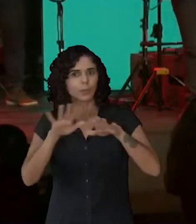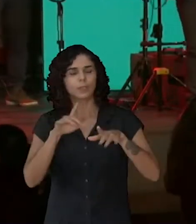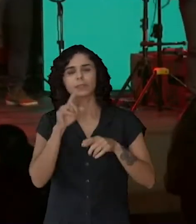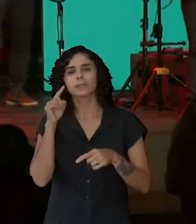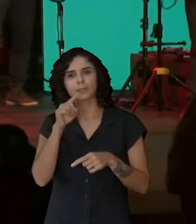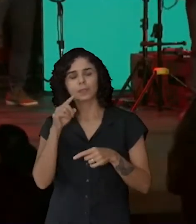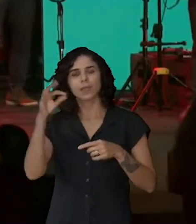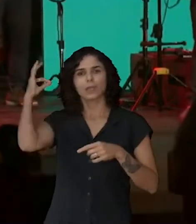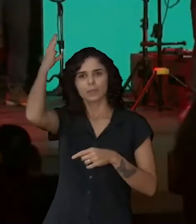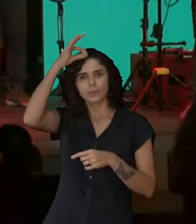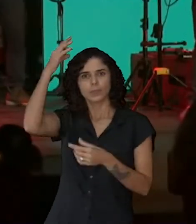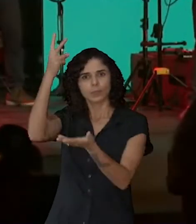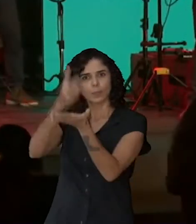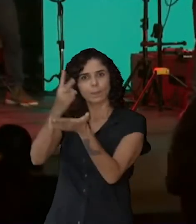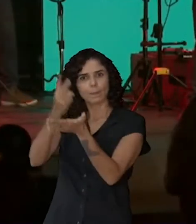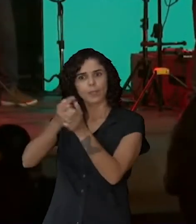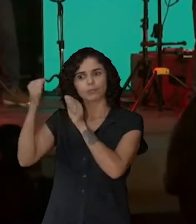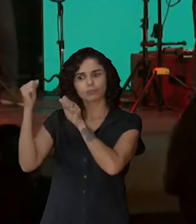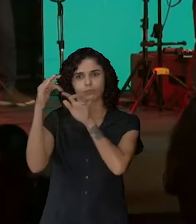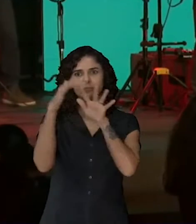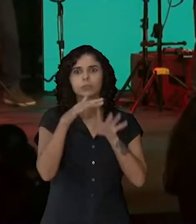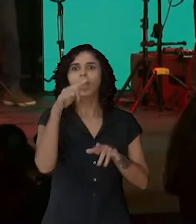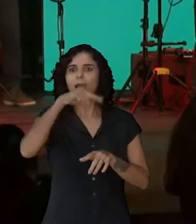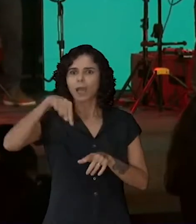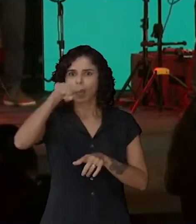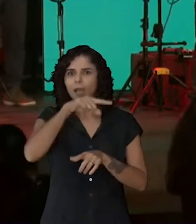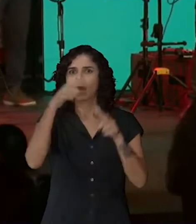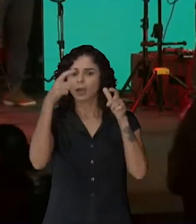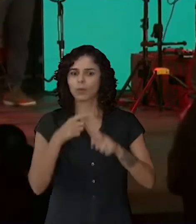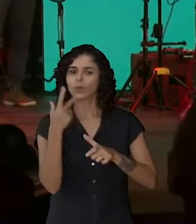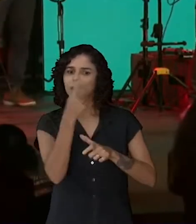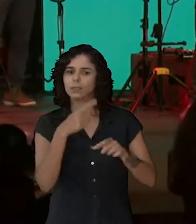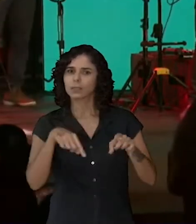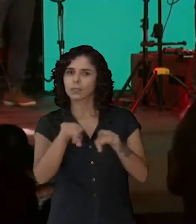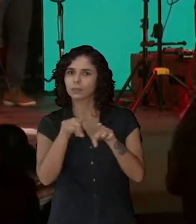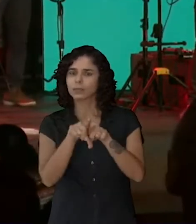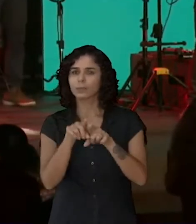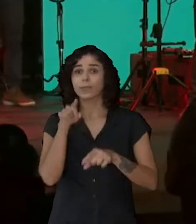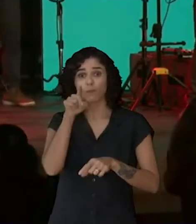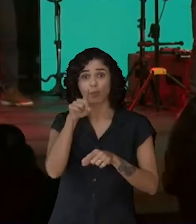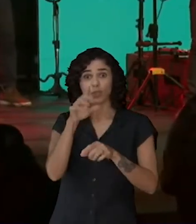E você está aqui. Então recebe. Espírito Santo de Deus.